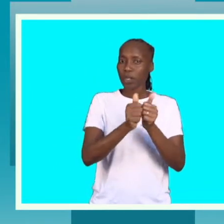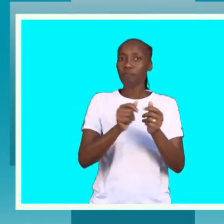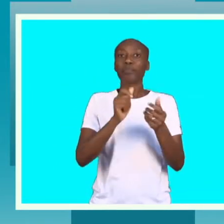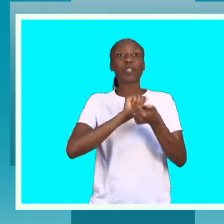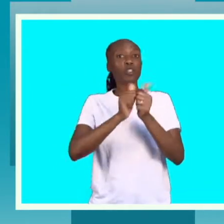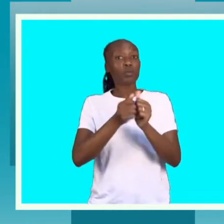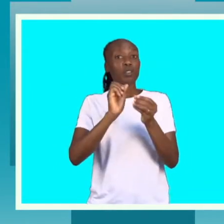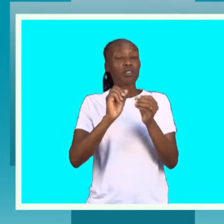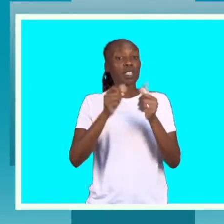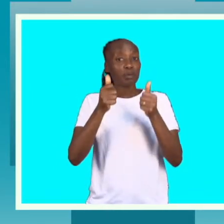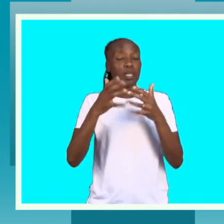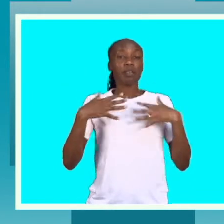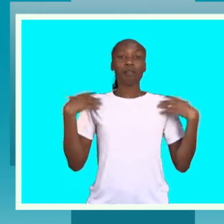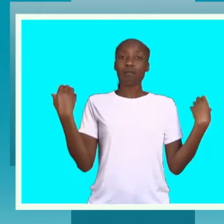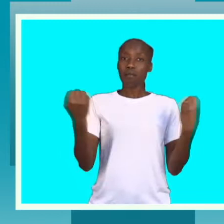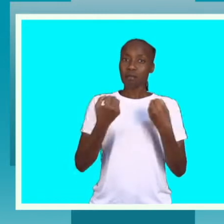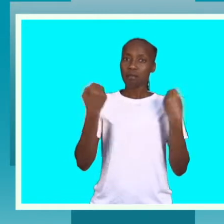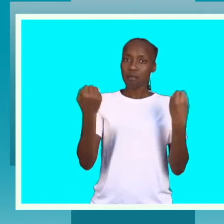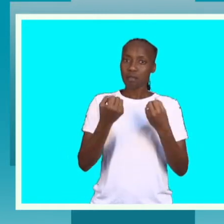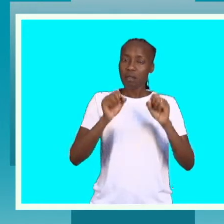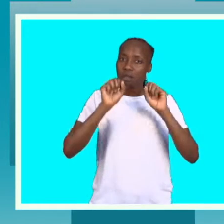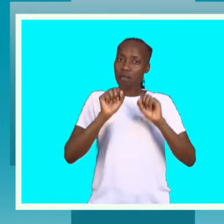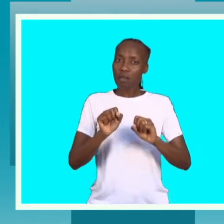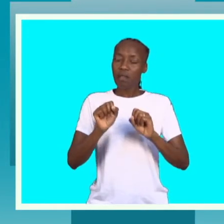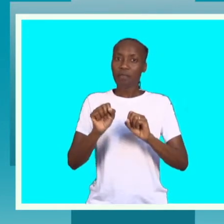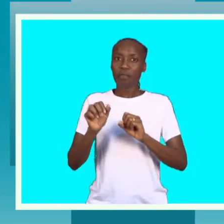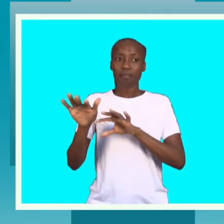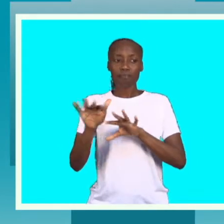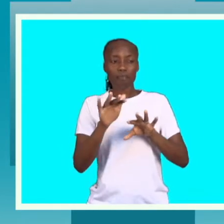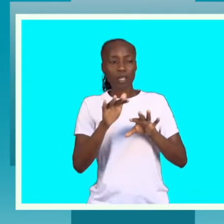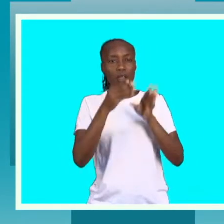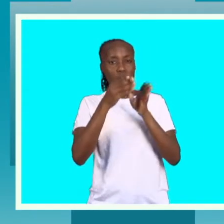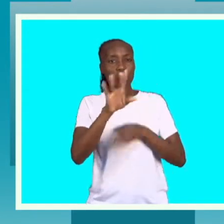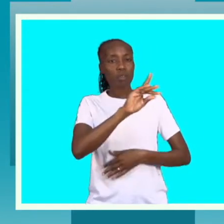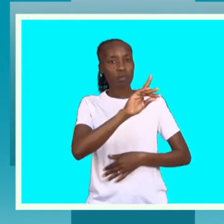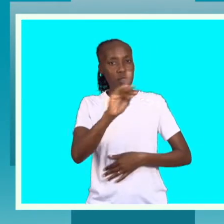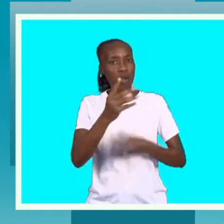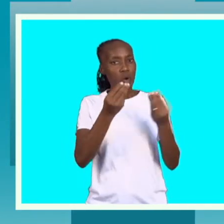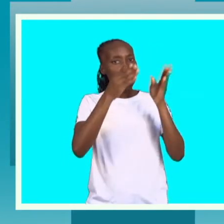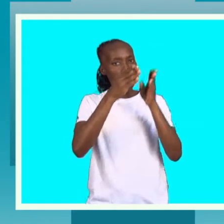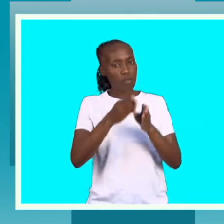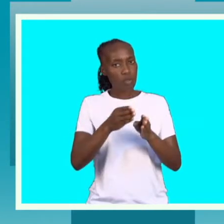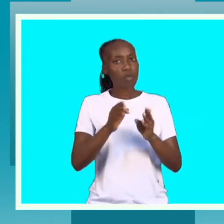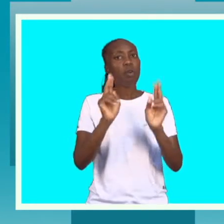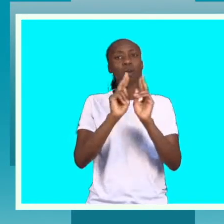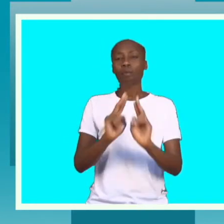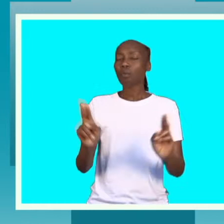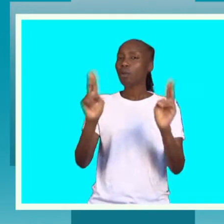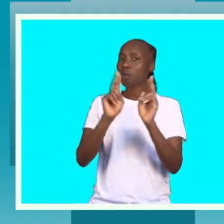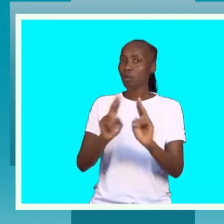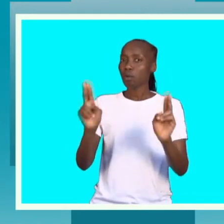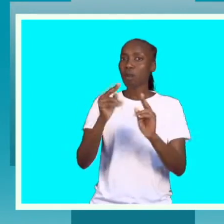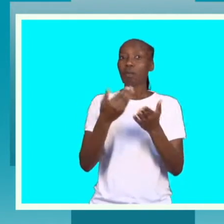bem, o desporto é saúde. Eles devem olhar a pessoa com deficiência como uma pessoa também normal, porque